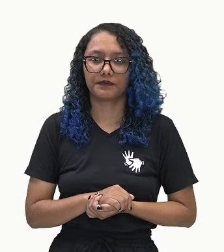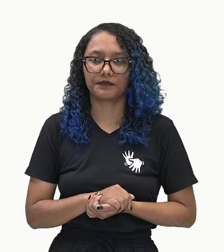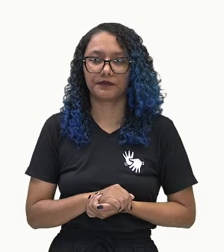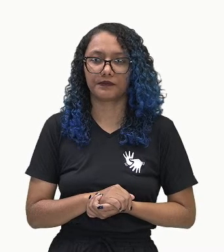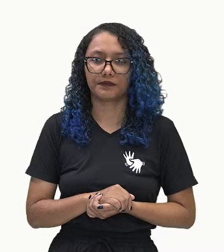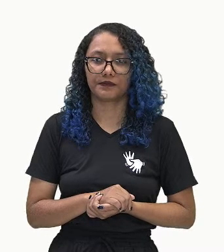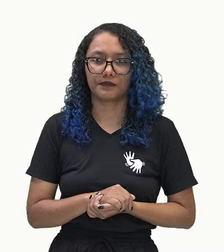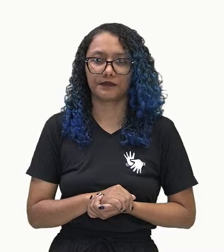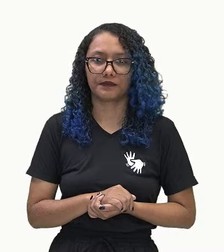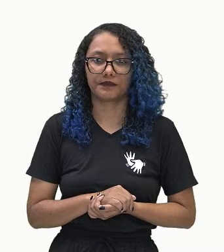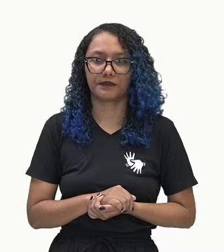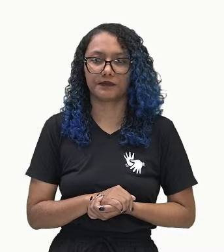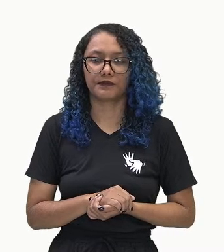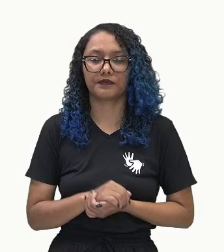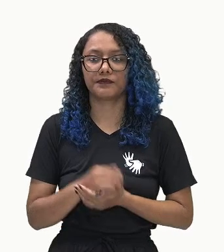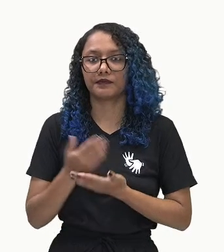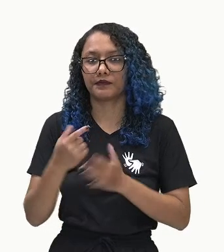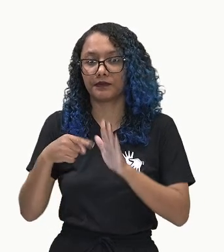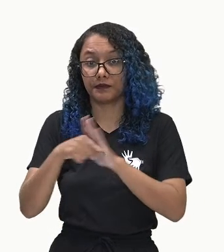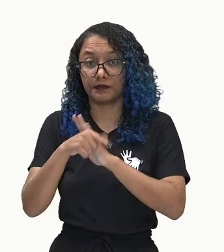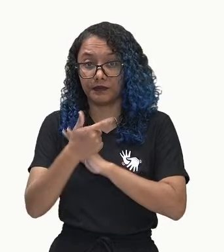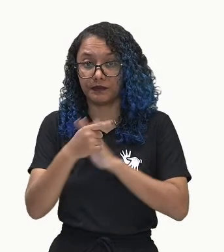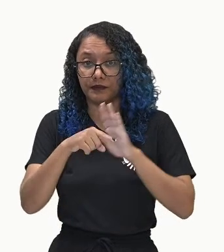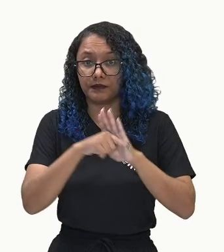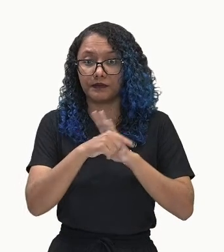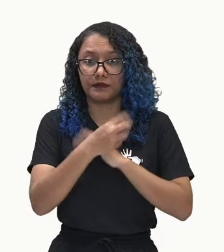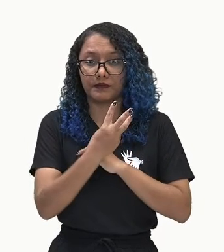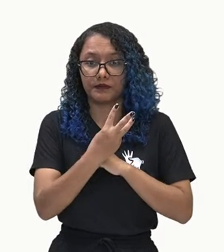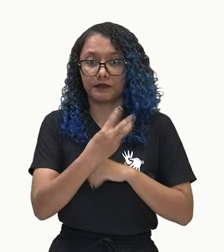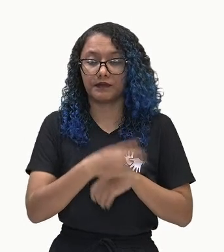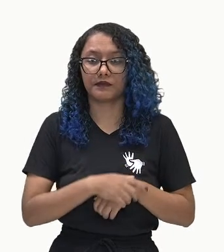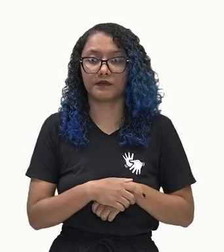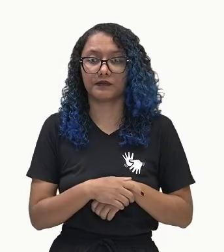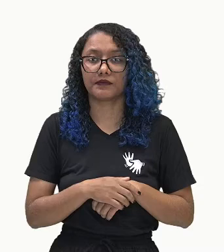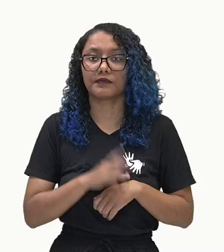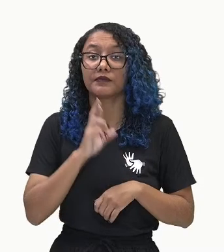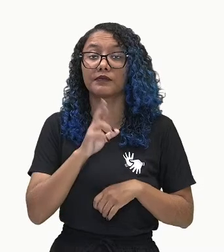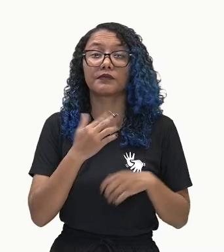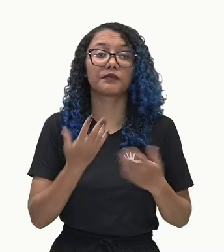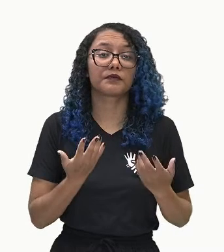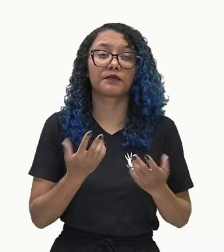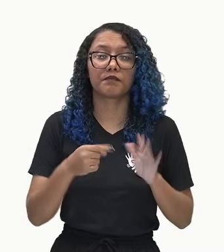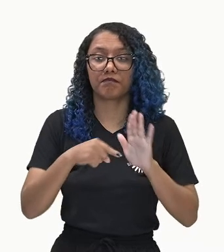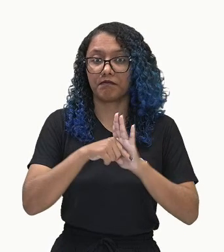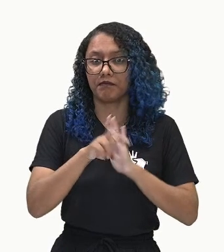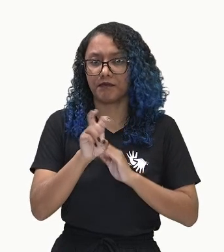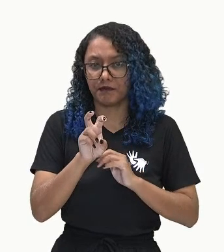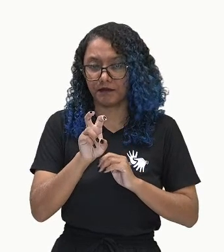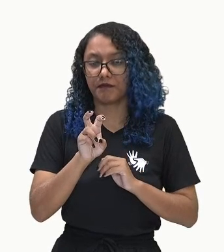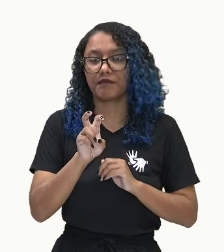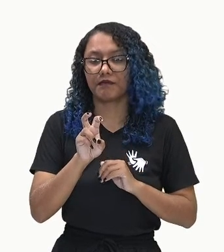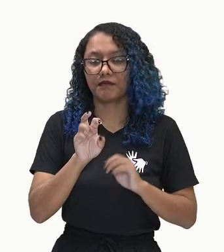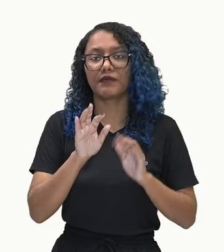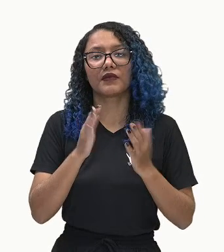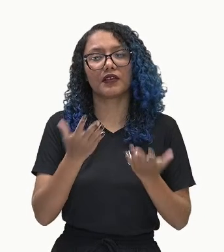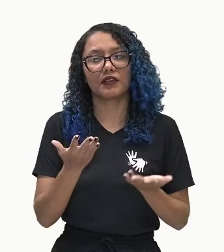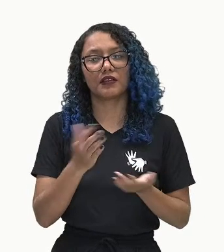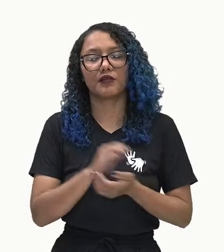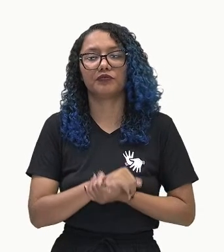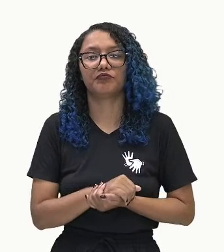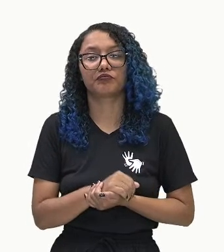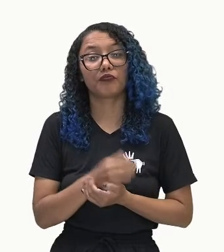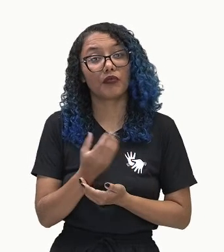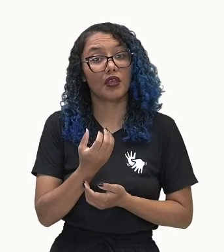tem aqui menos 2 menos 3, cujo resultado é menos 5. Como o resultado